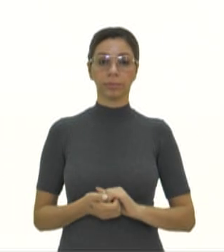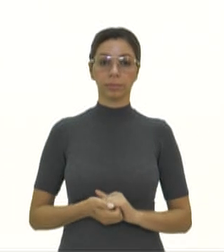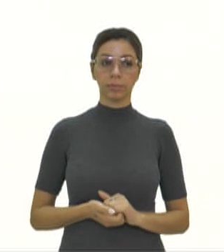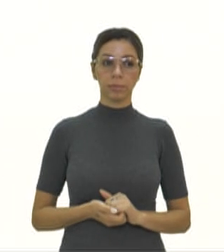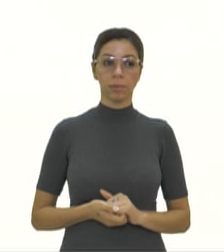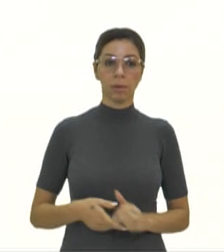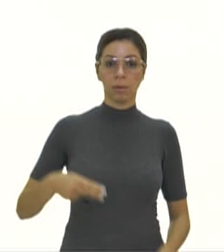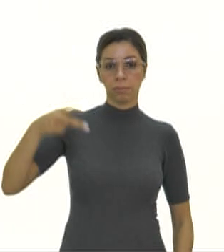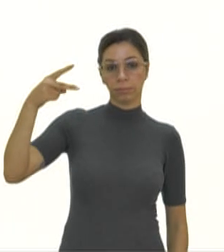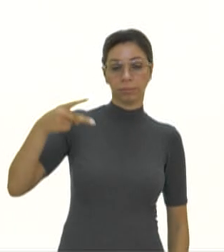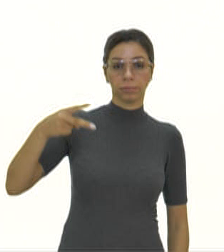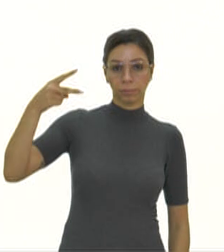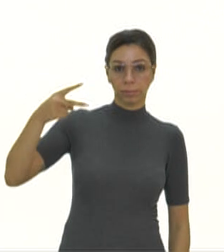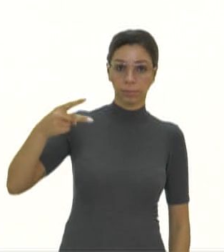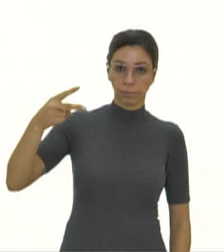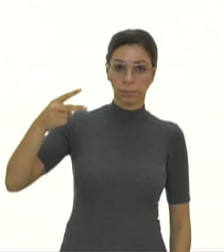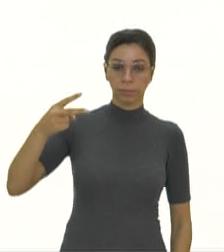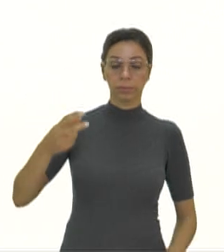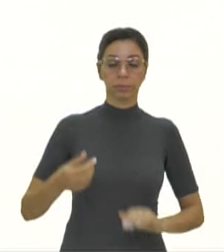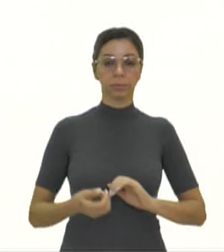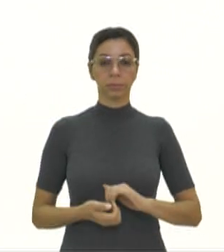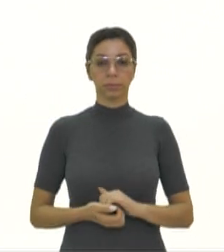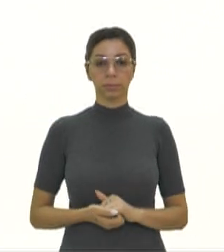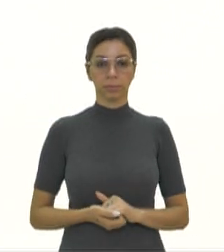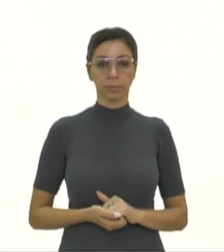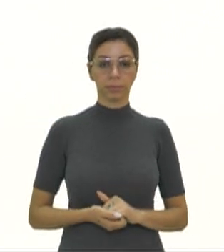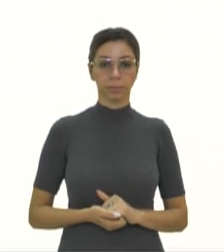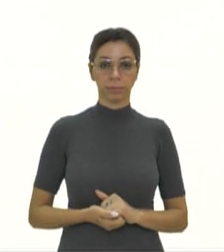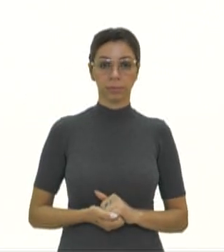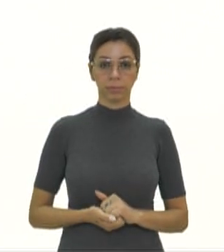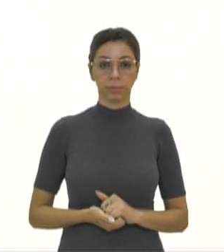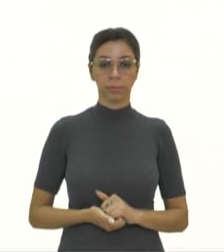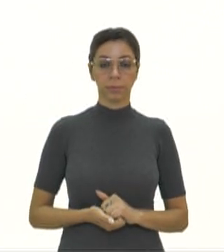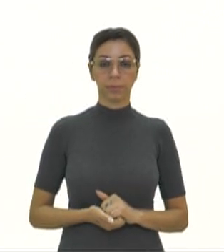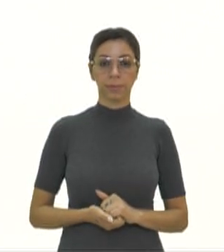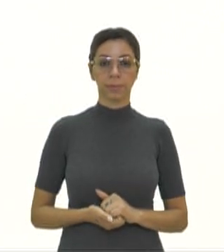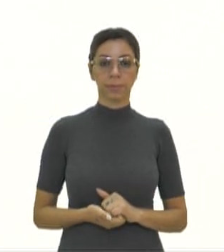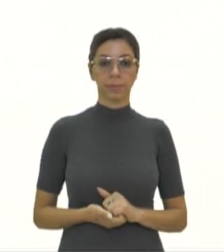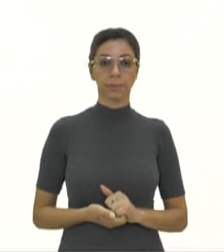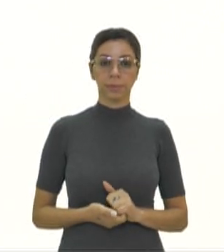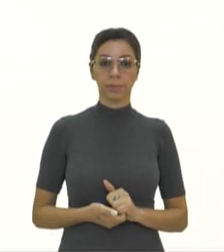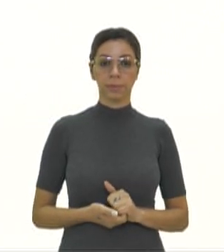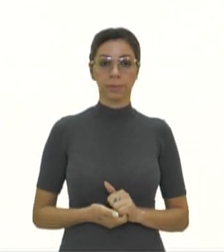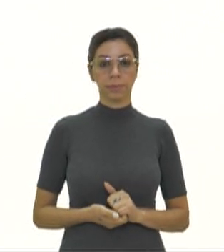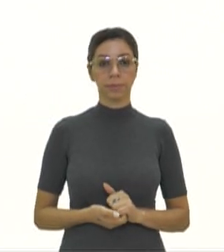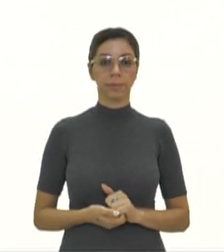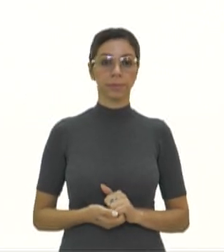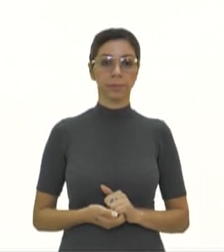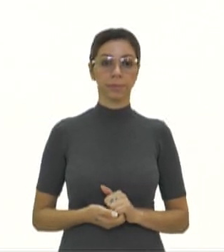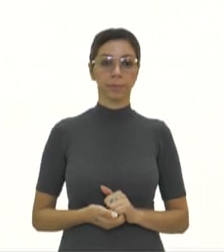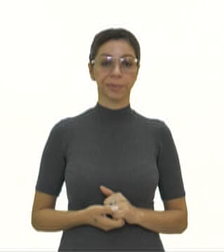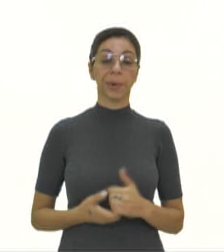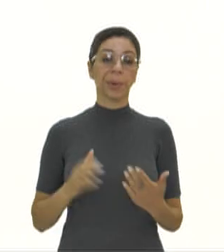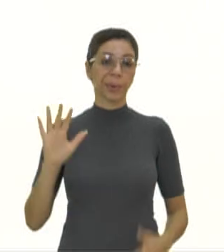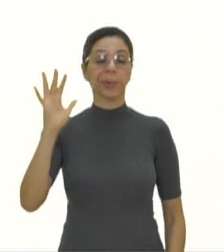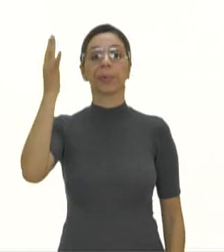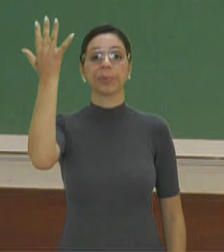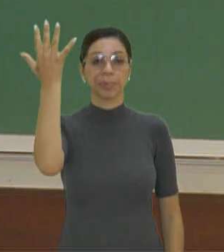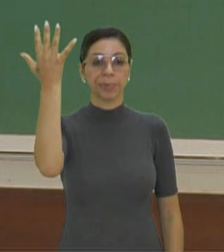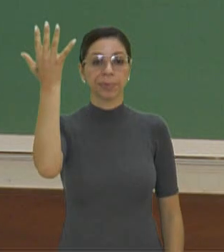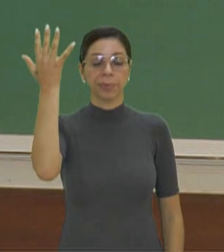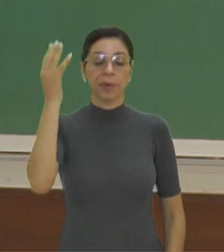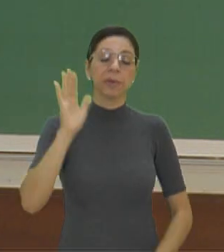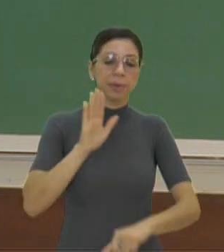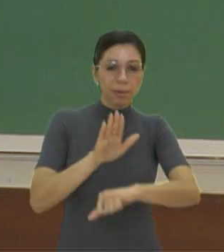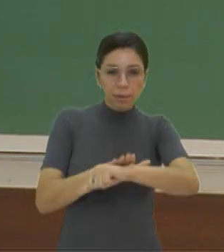das duas expressões aqui. E a segunda, accidents that happened. Acidentes que aconteceram. Né? Vou